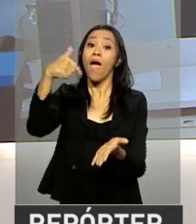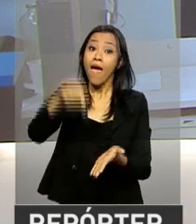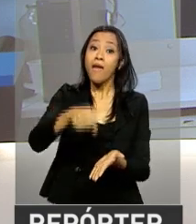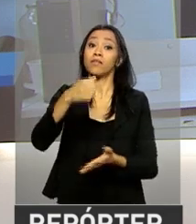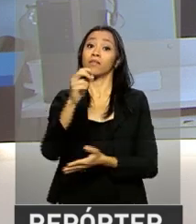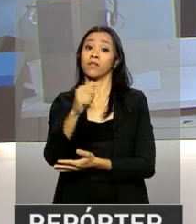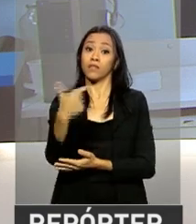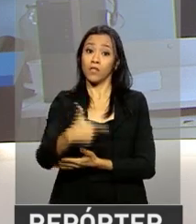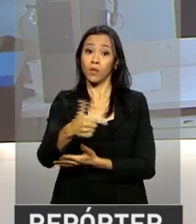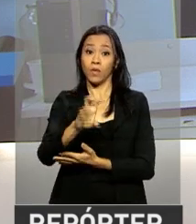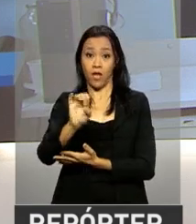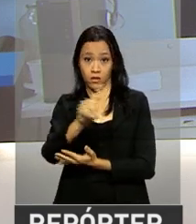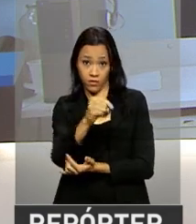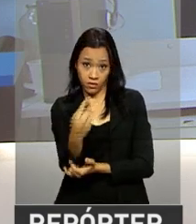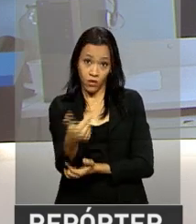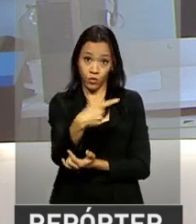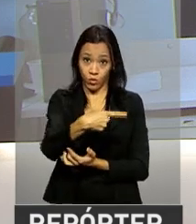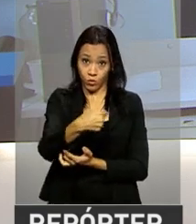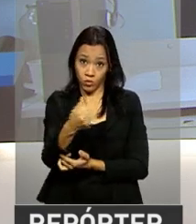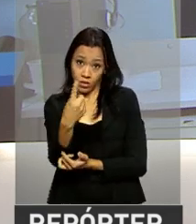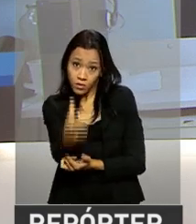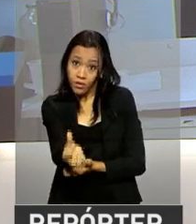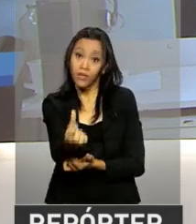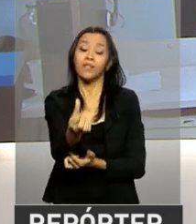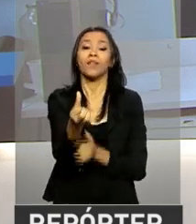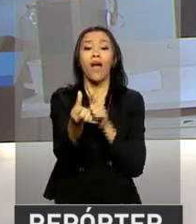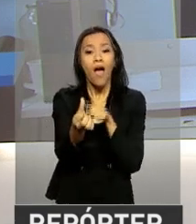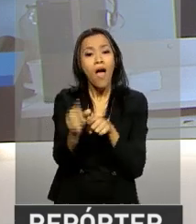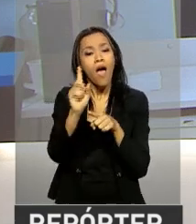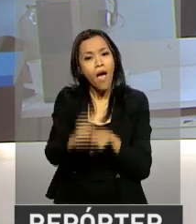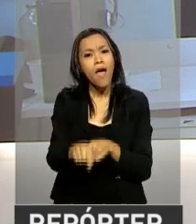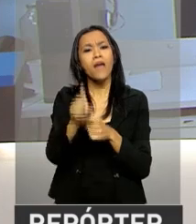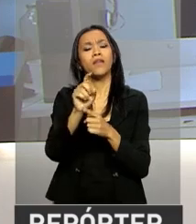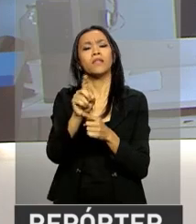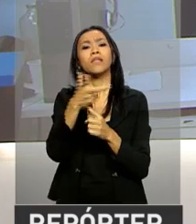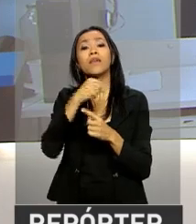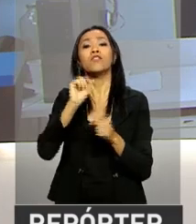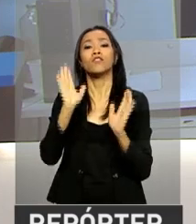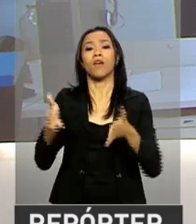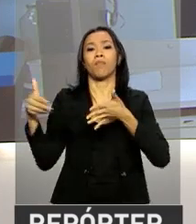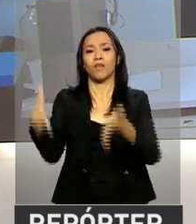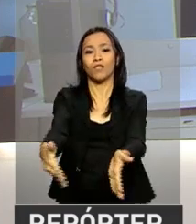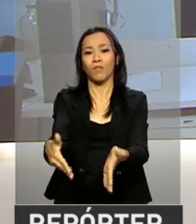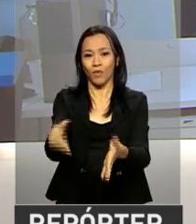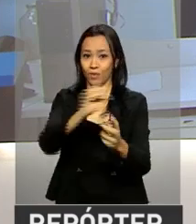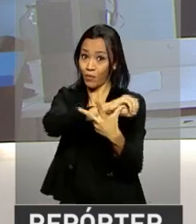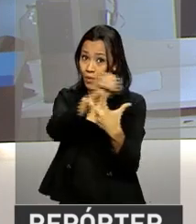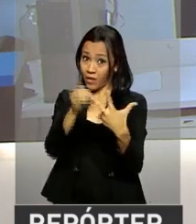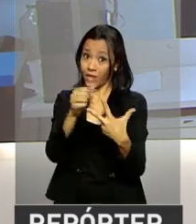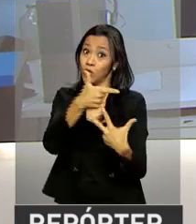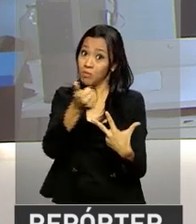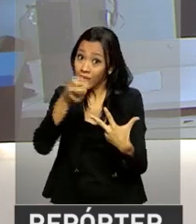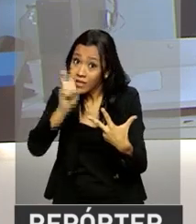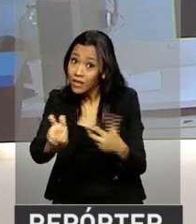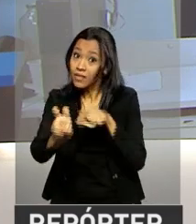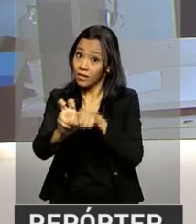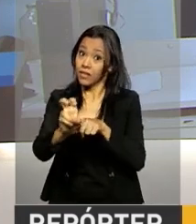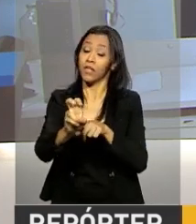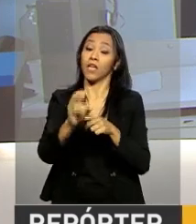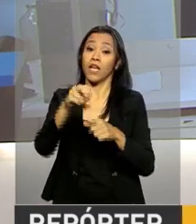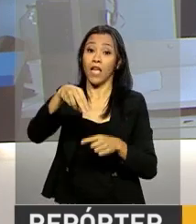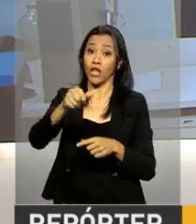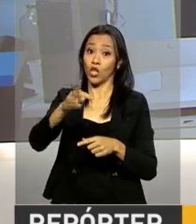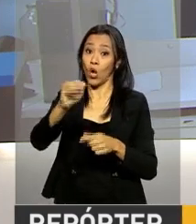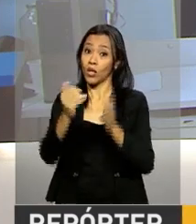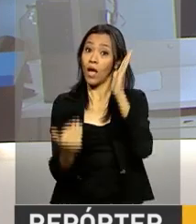2016 do sizu está restrita aos estudantes que participaram do Enem de 2015 e que tenham tirado nota acima